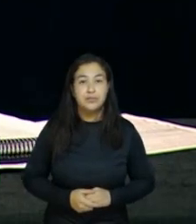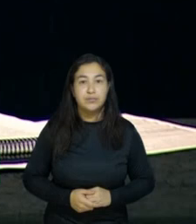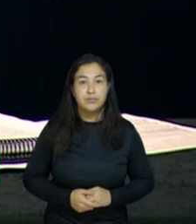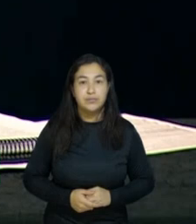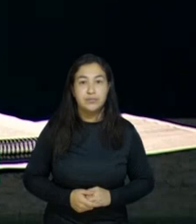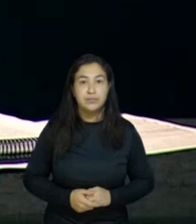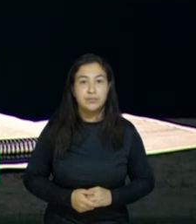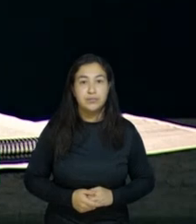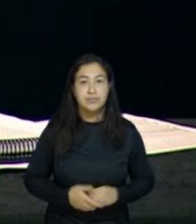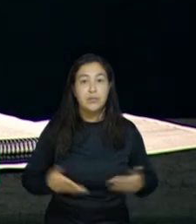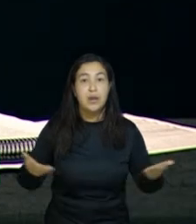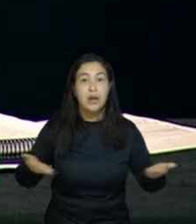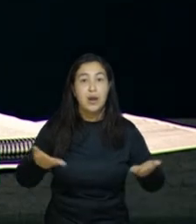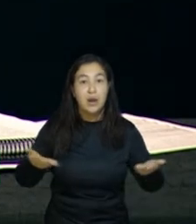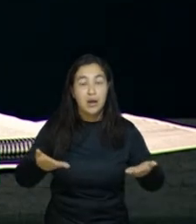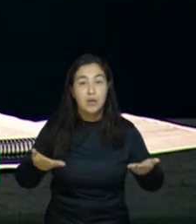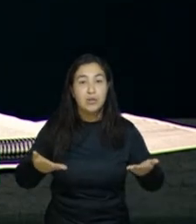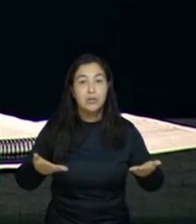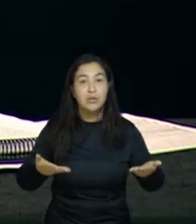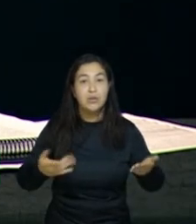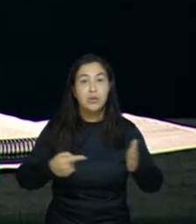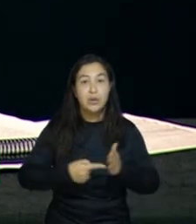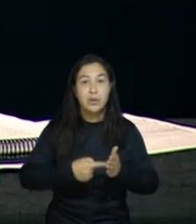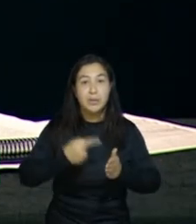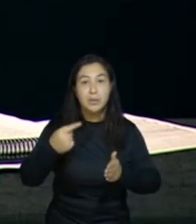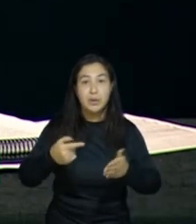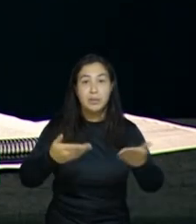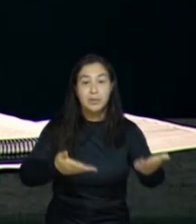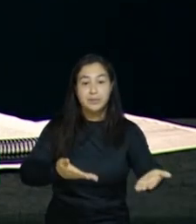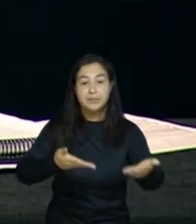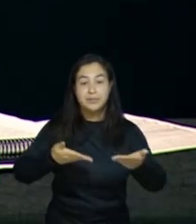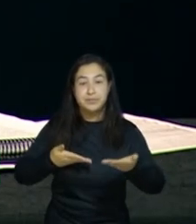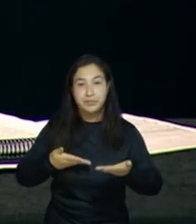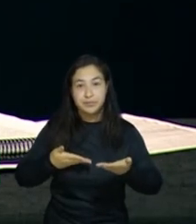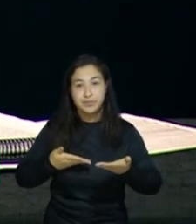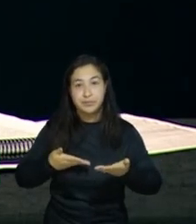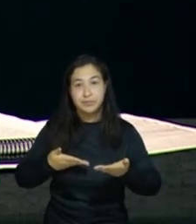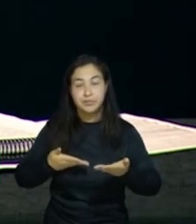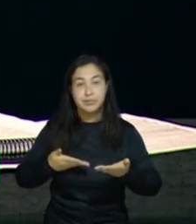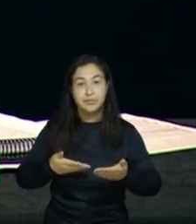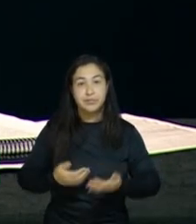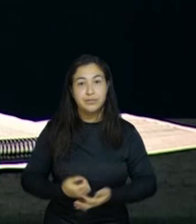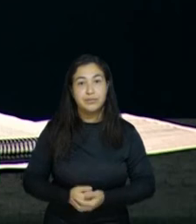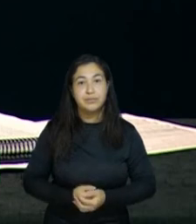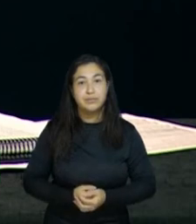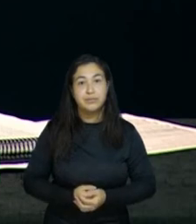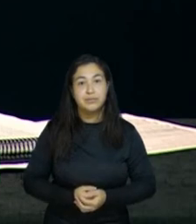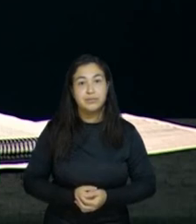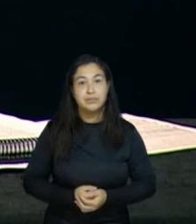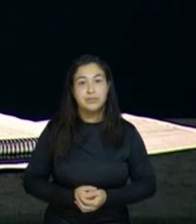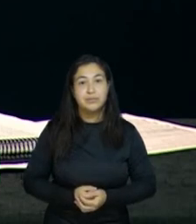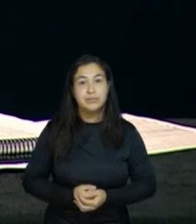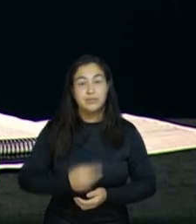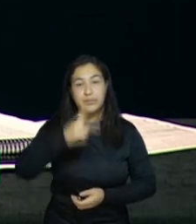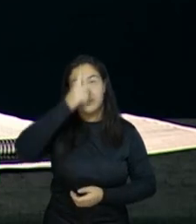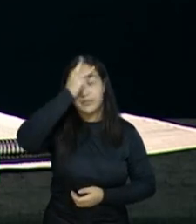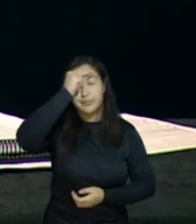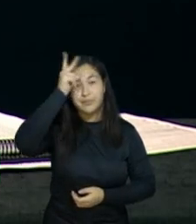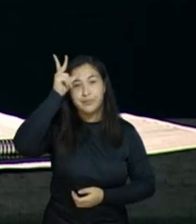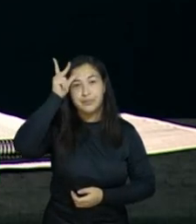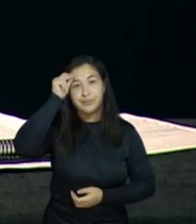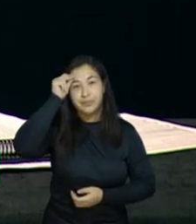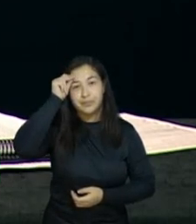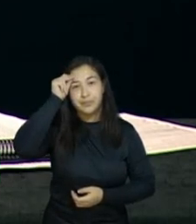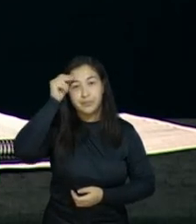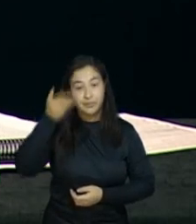Eu passo, nesse primeiro momento, a palavra para o nosso prefeito aqui